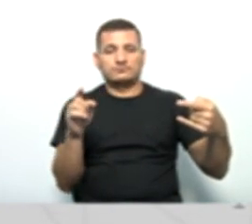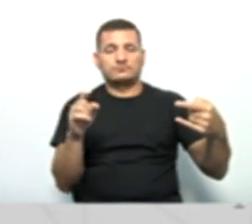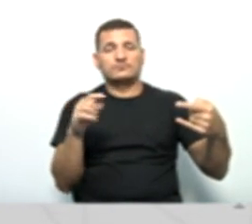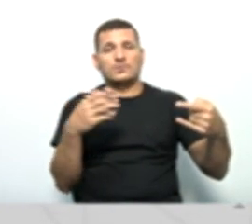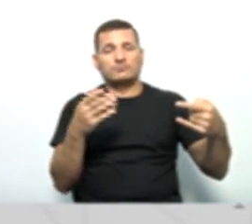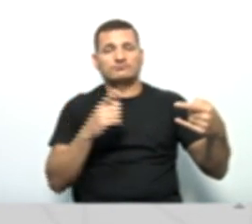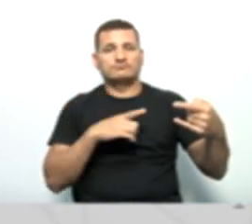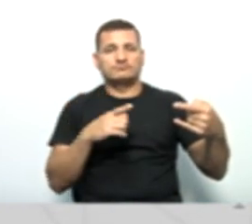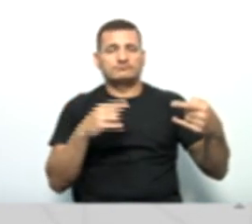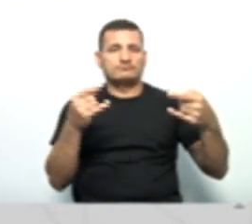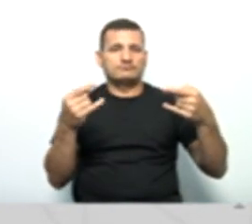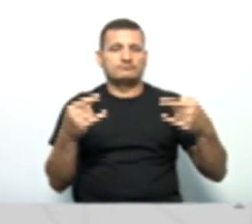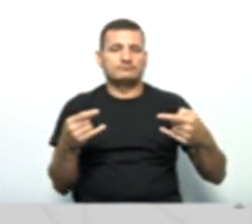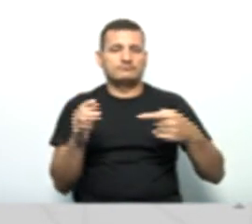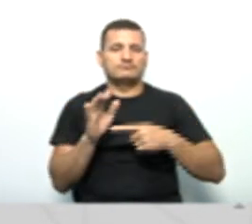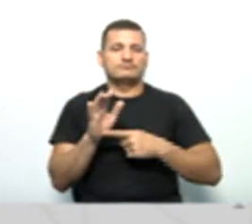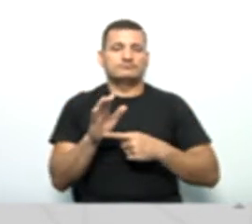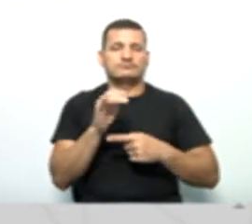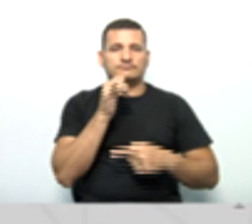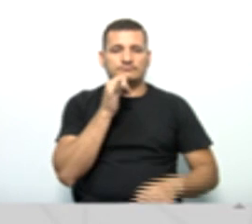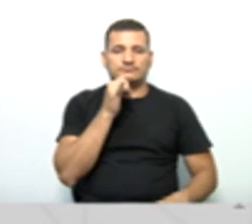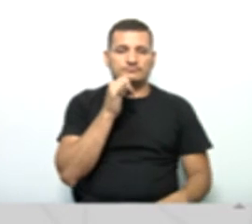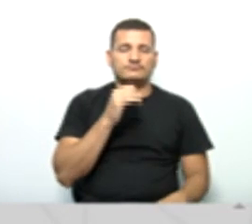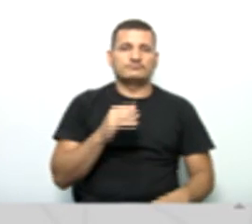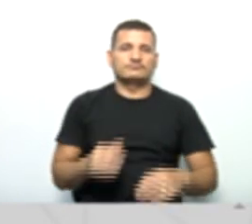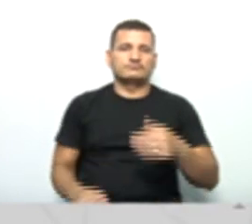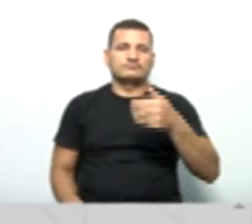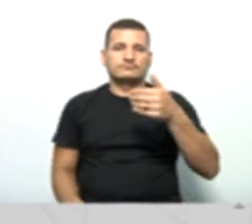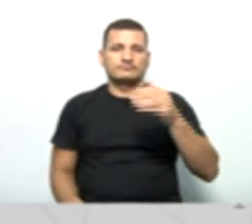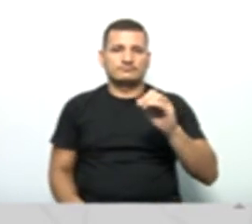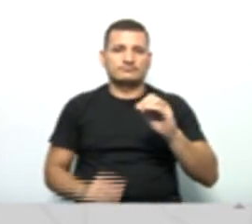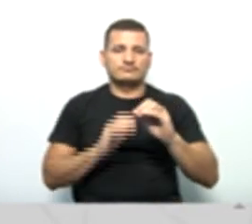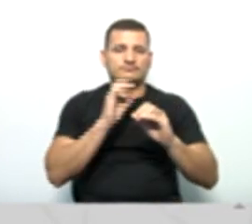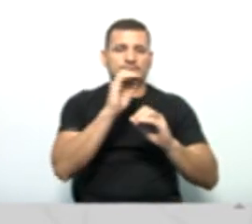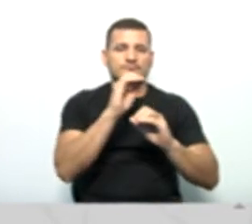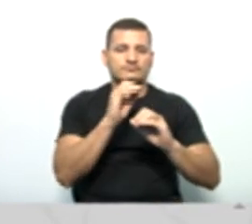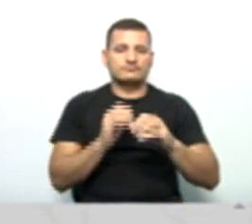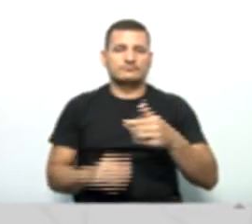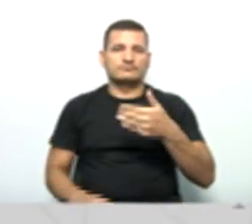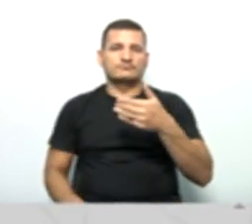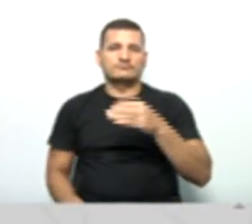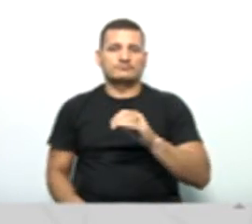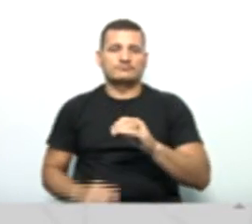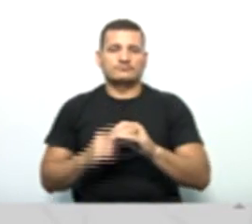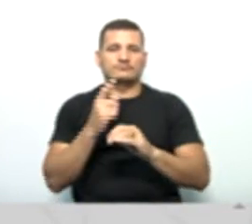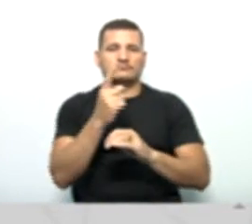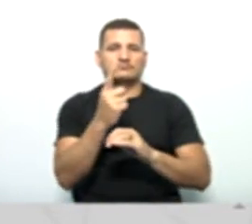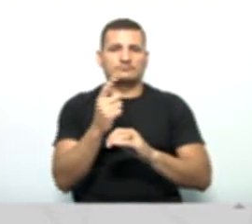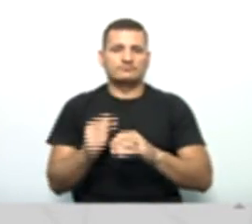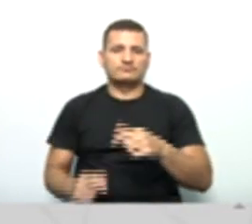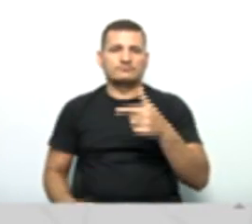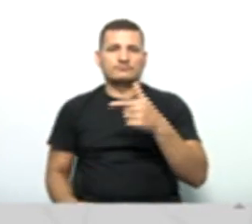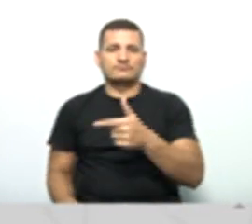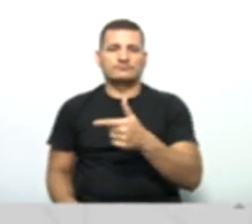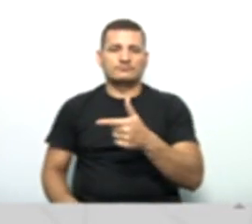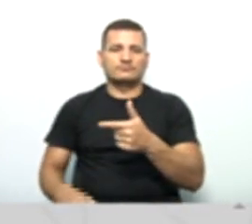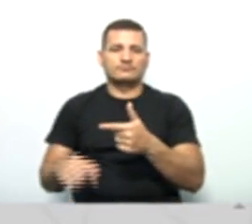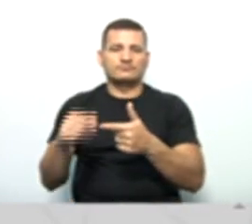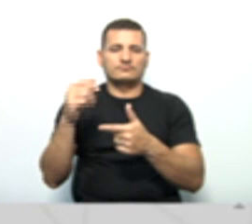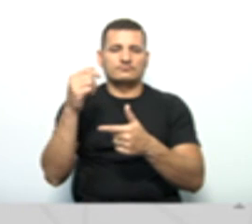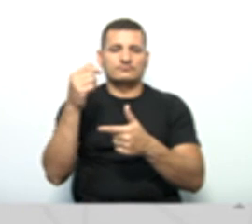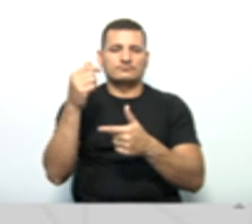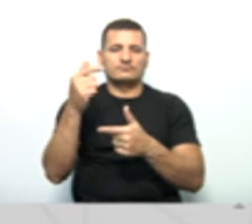para exemplificar. Então, aqui a posição 0, 1, 2 e 3. Correto? Então, por exemplo, eu leio o método